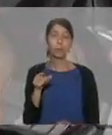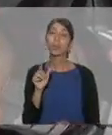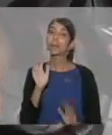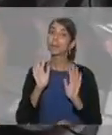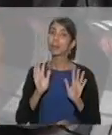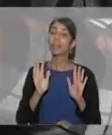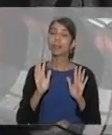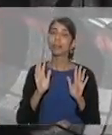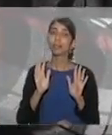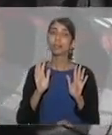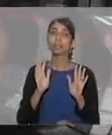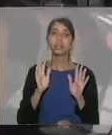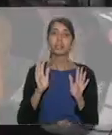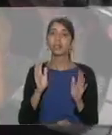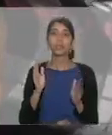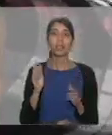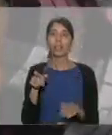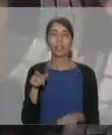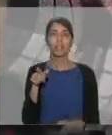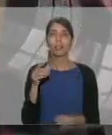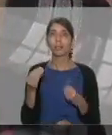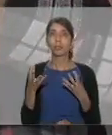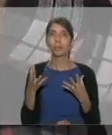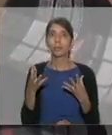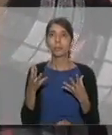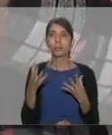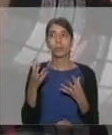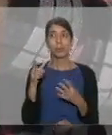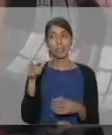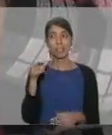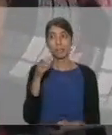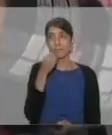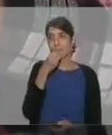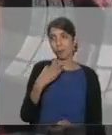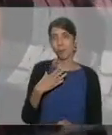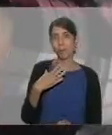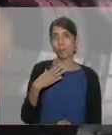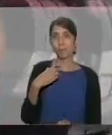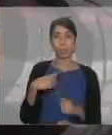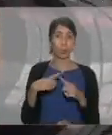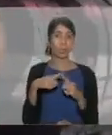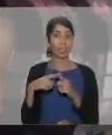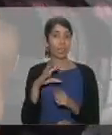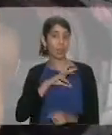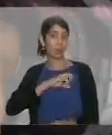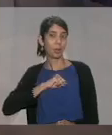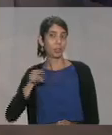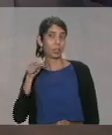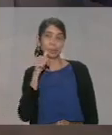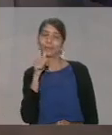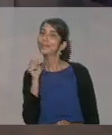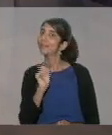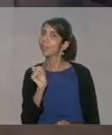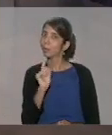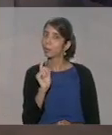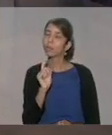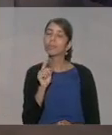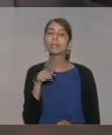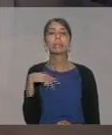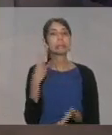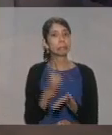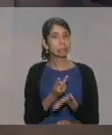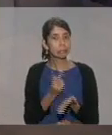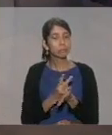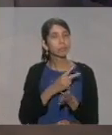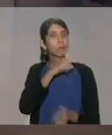tal. Só que ele não vai ficar bonzinho só porque se apaixona pela mocinha. Ele vai